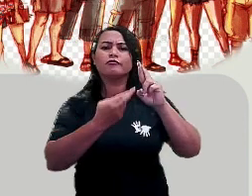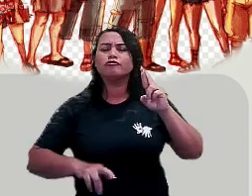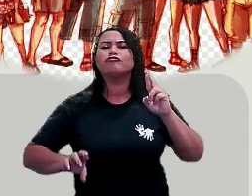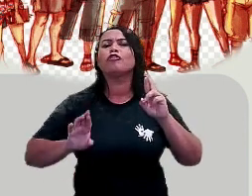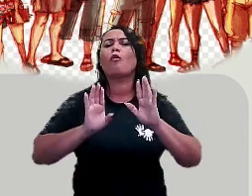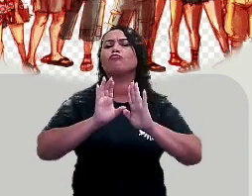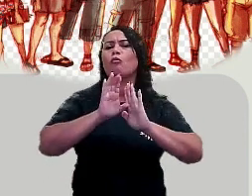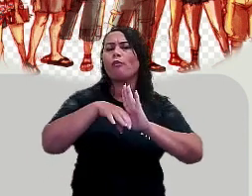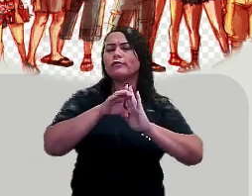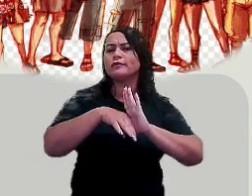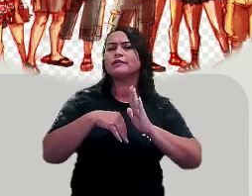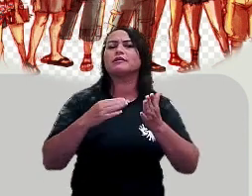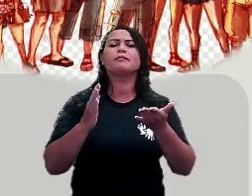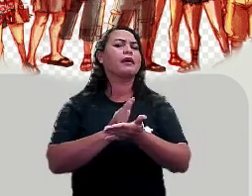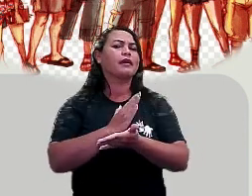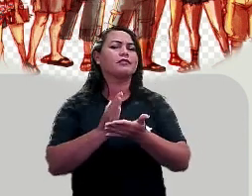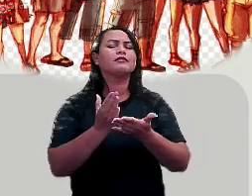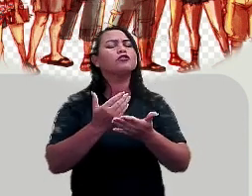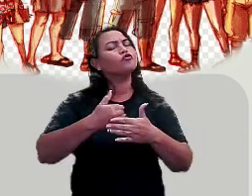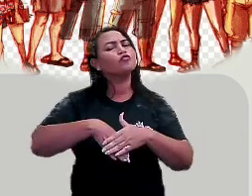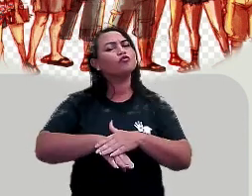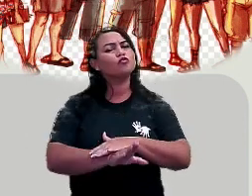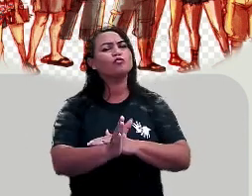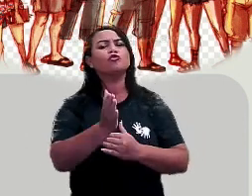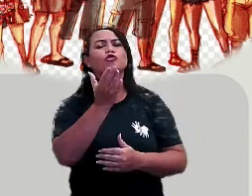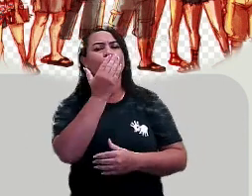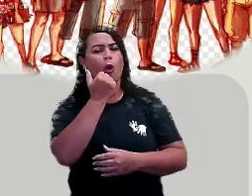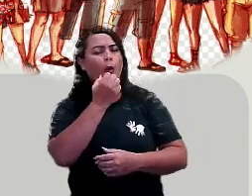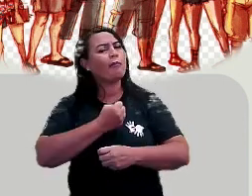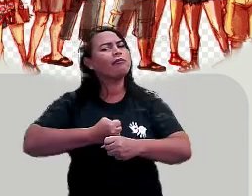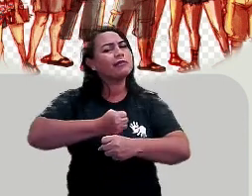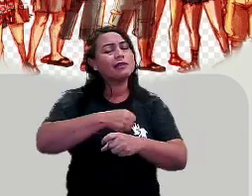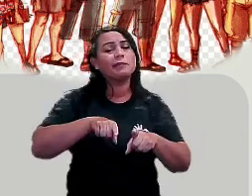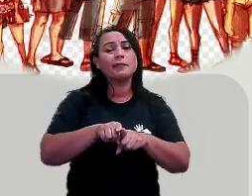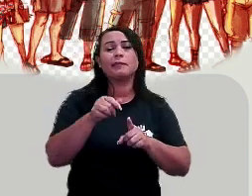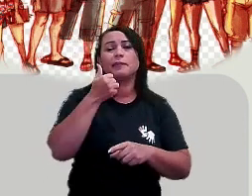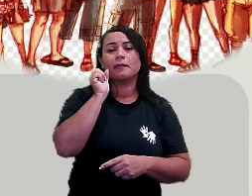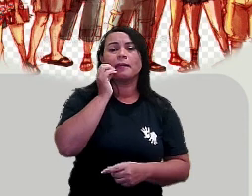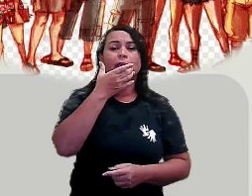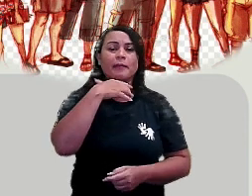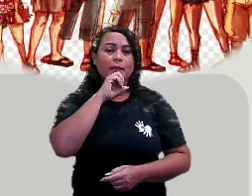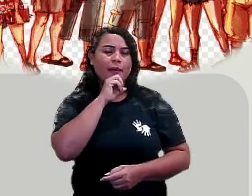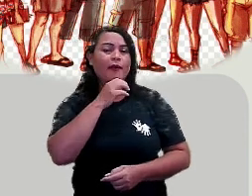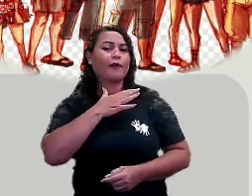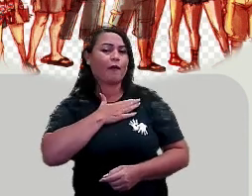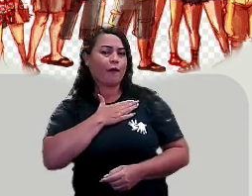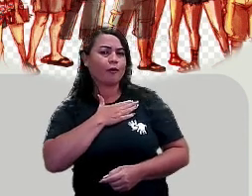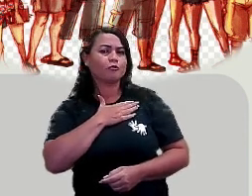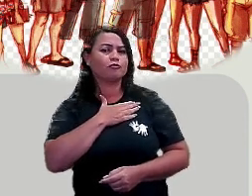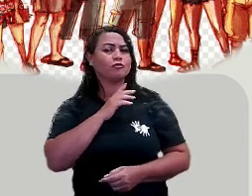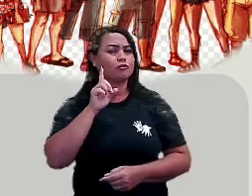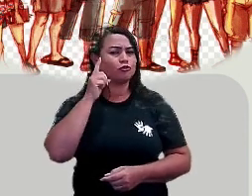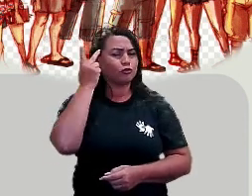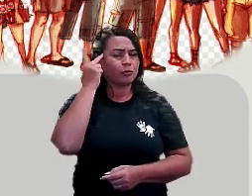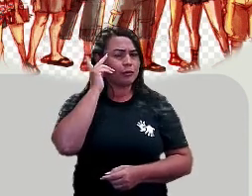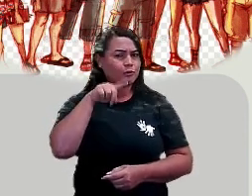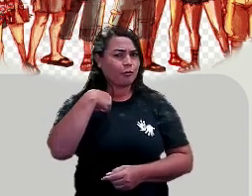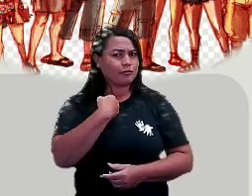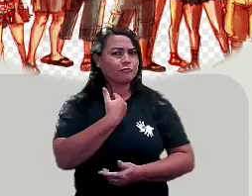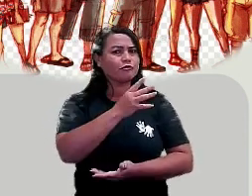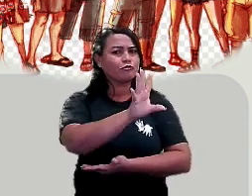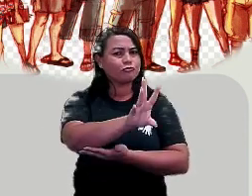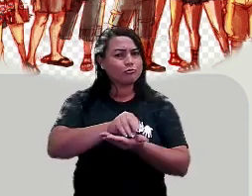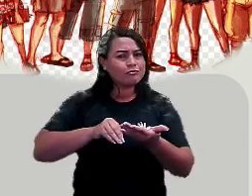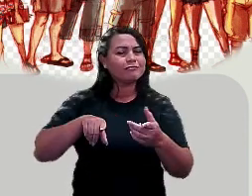conceitos, muitas vezes até costumes de comida. Se sua mãe, seu pai gostam de tal refeição, geralmente você também vai gostar.